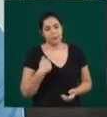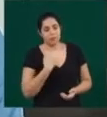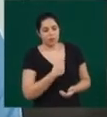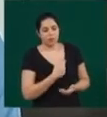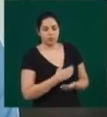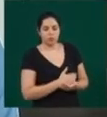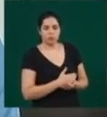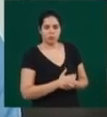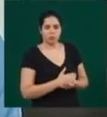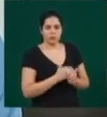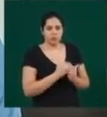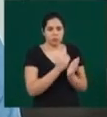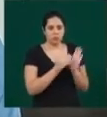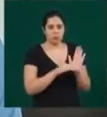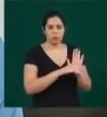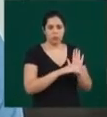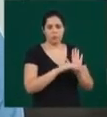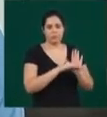começar, né, seguindo